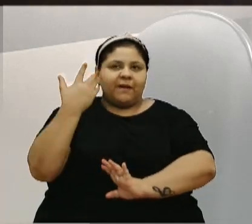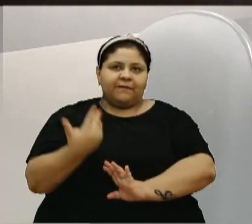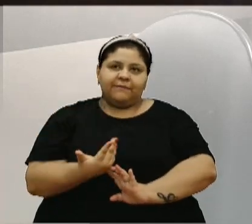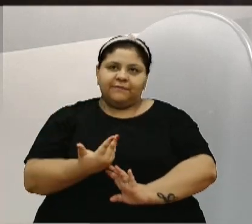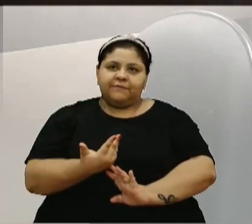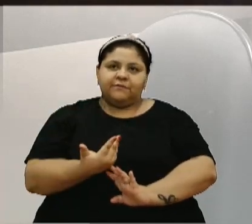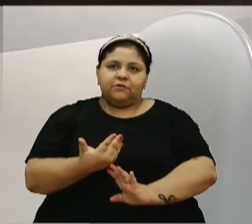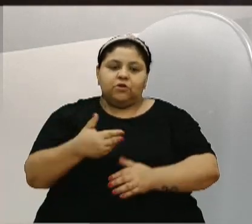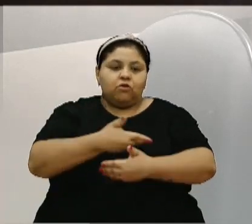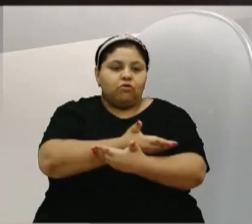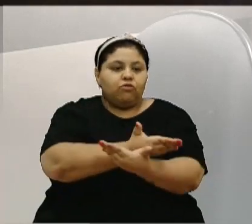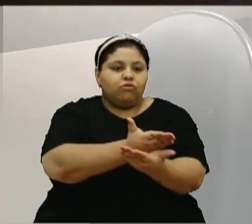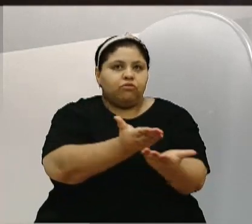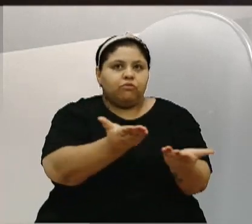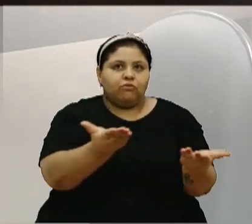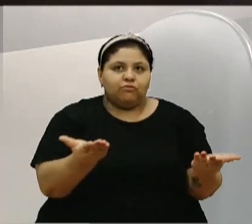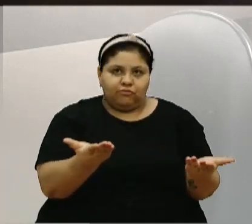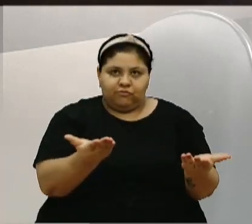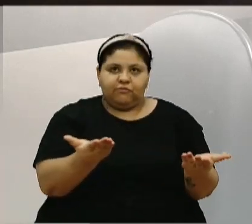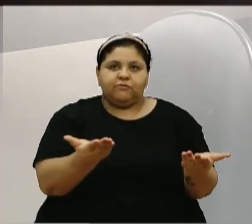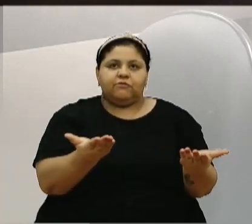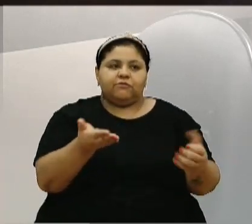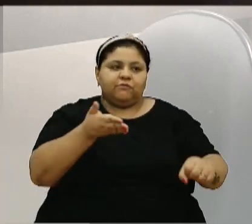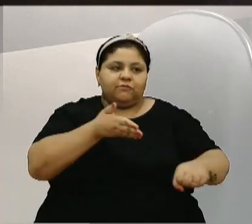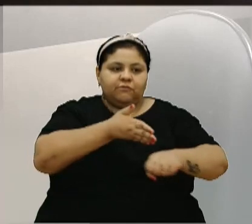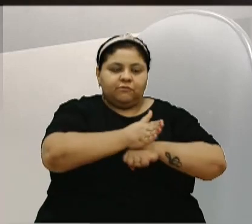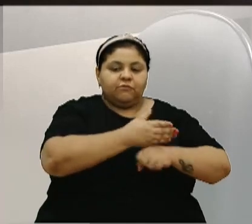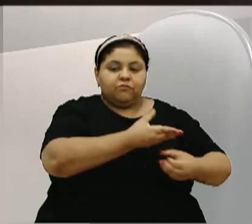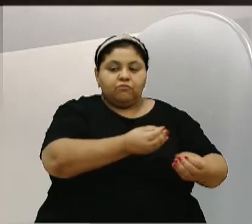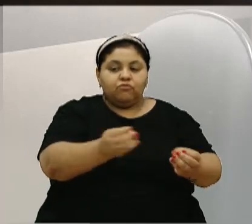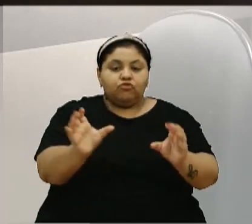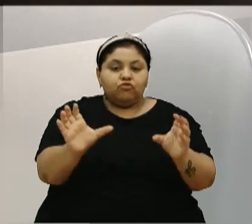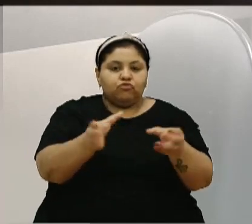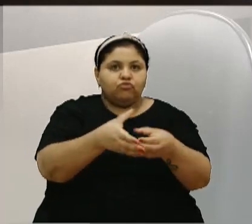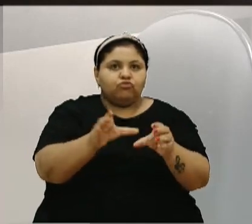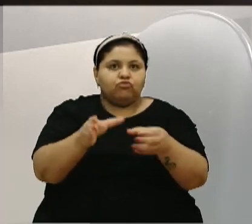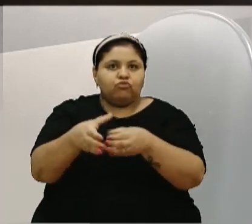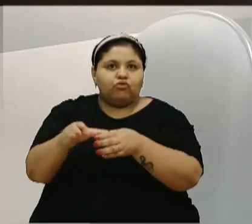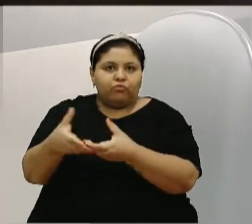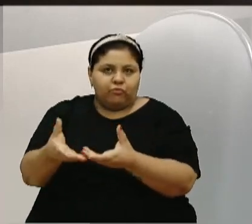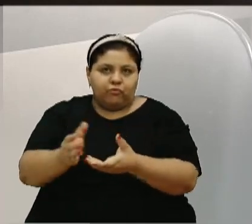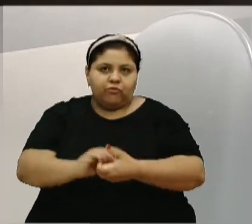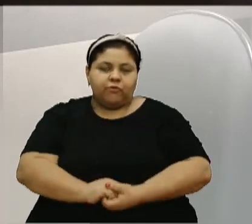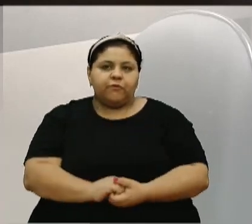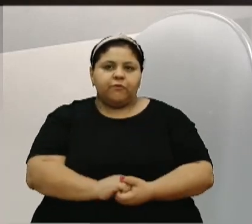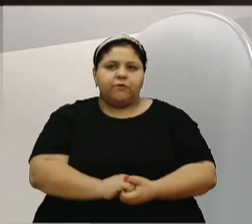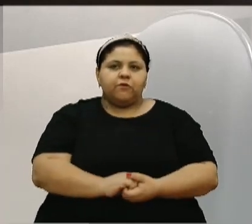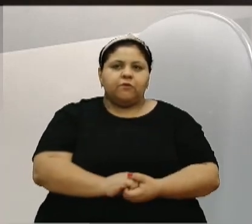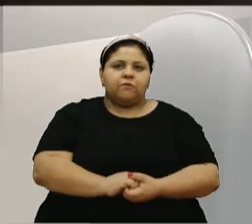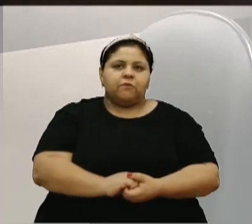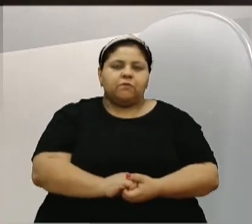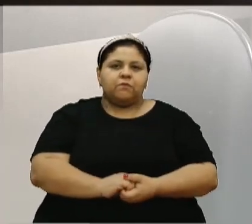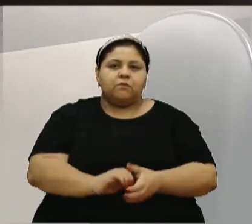do Espaço dos Distritos, que nós participamos e muitos, um grupo muito grande, né, Gladys? Hoje,